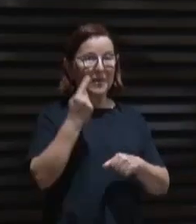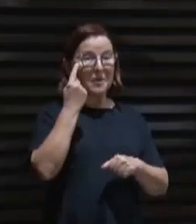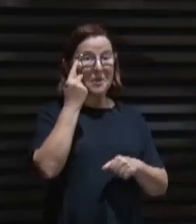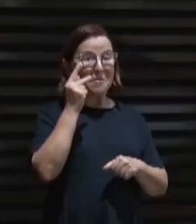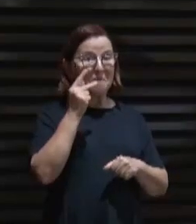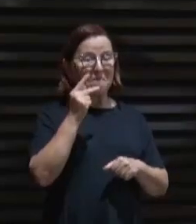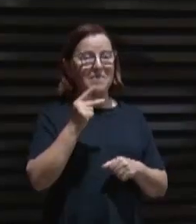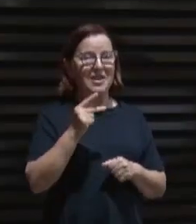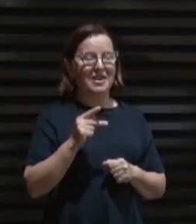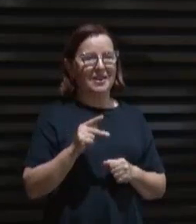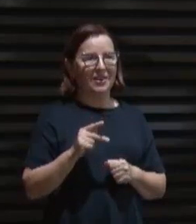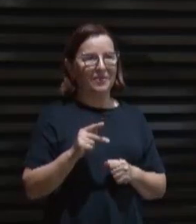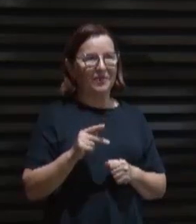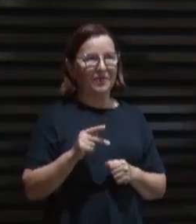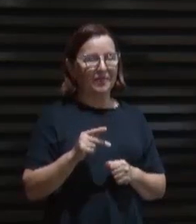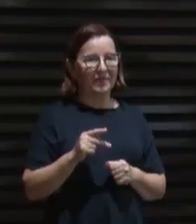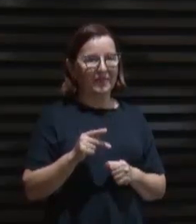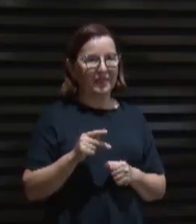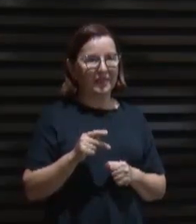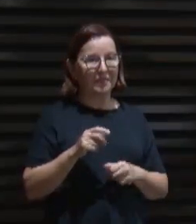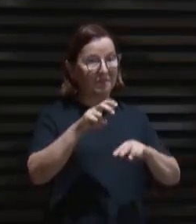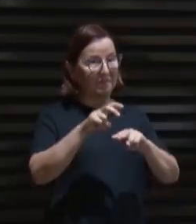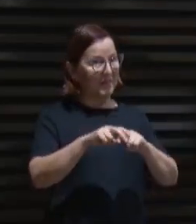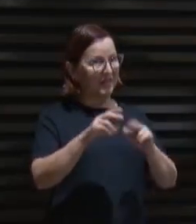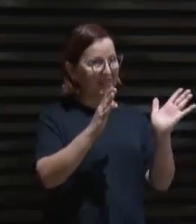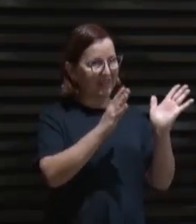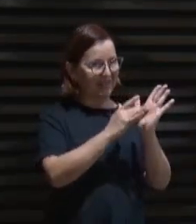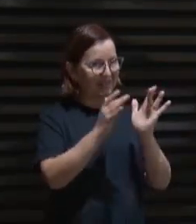levá-lo ao julgamento, à condenação.